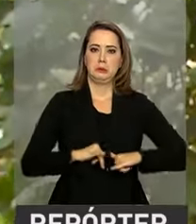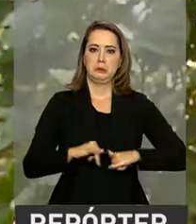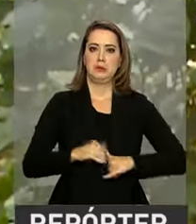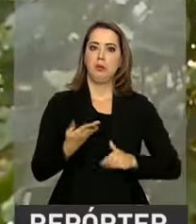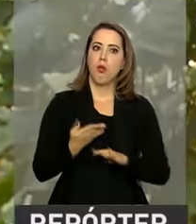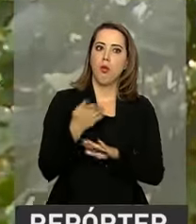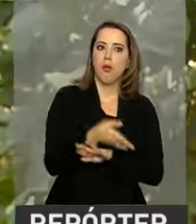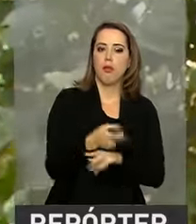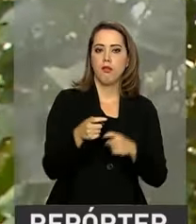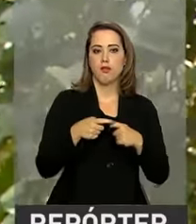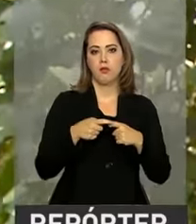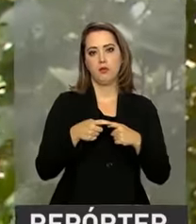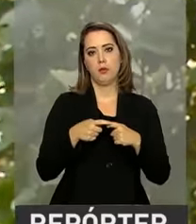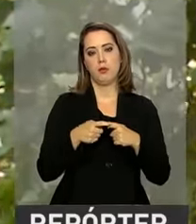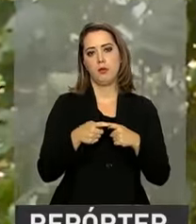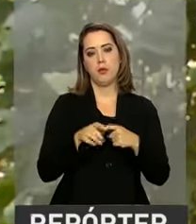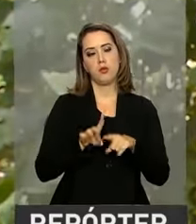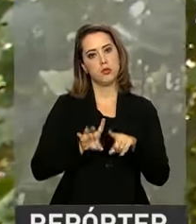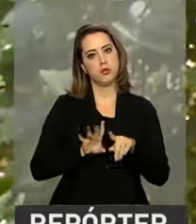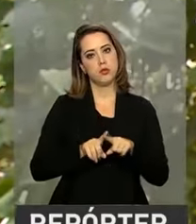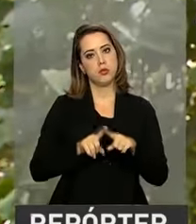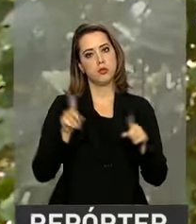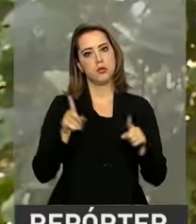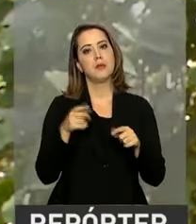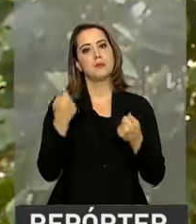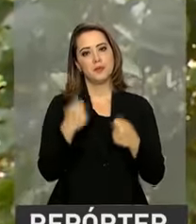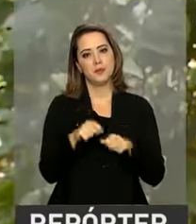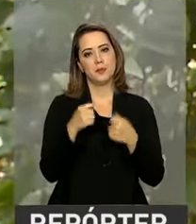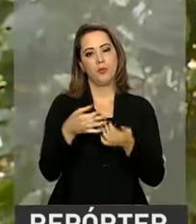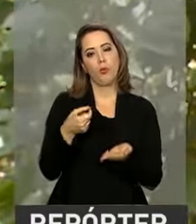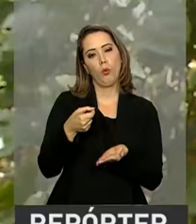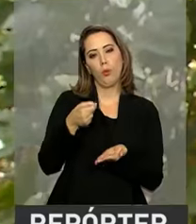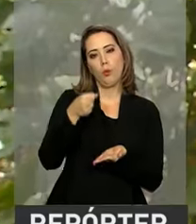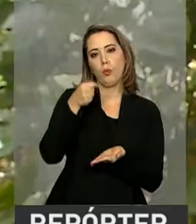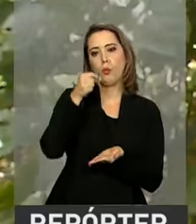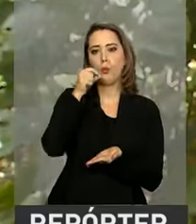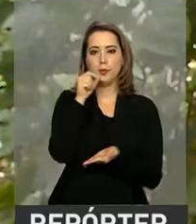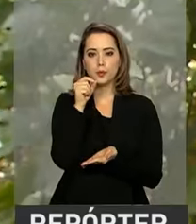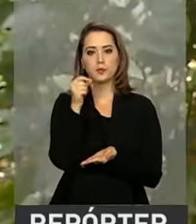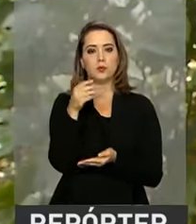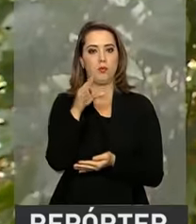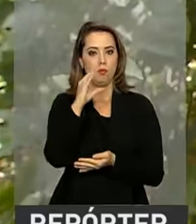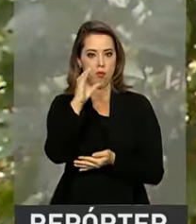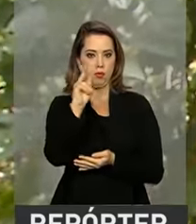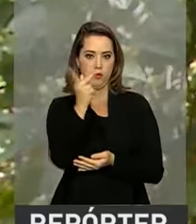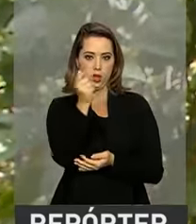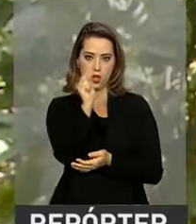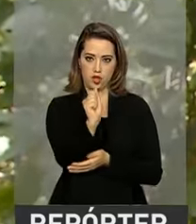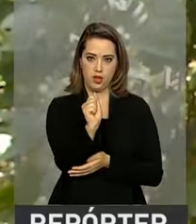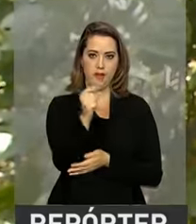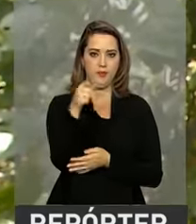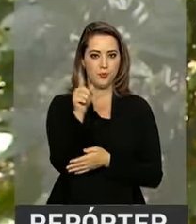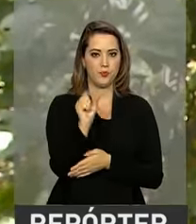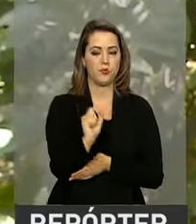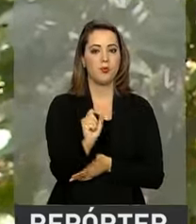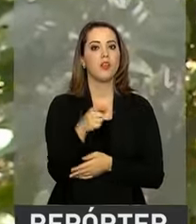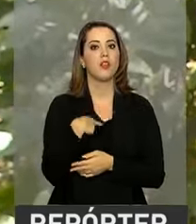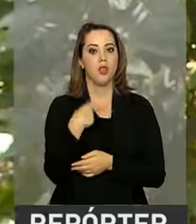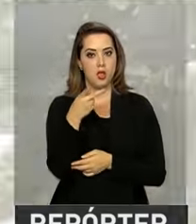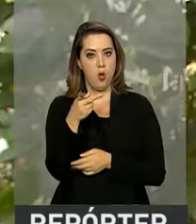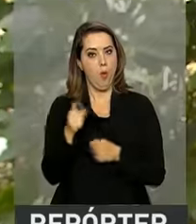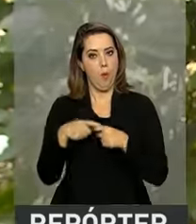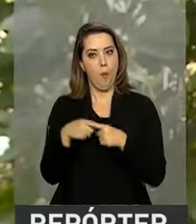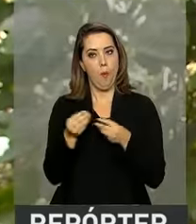não desprezando os chazinhos os remédios que os médicos também tem uns que manda a gente